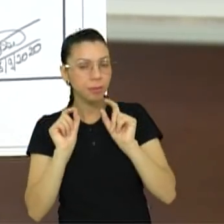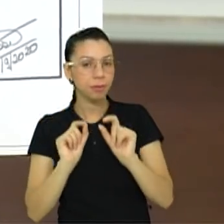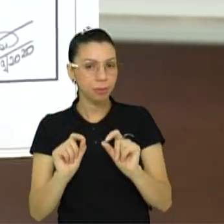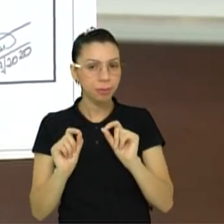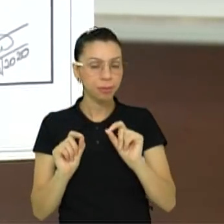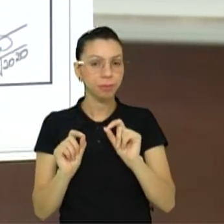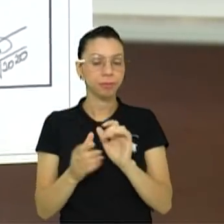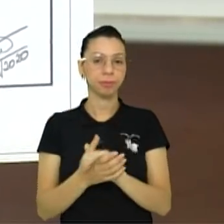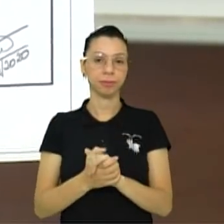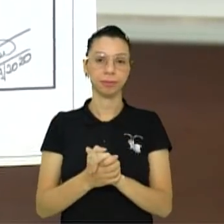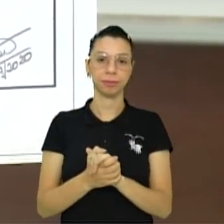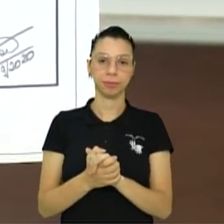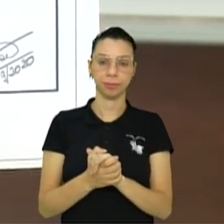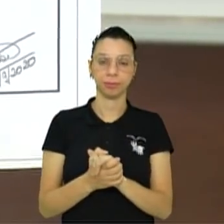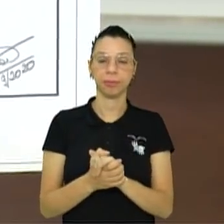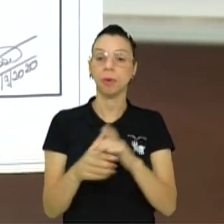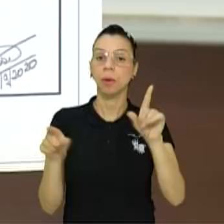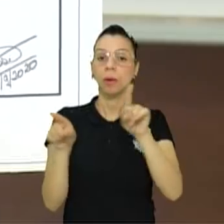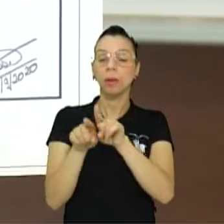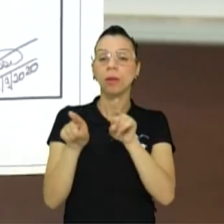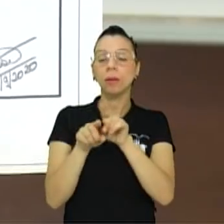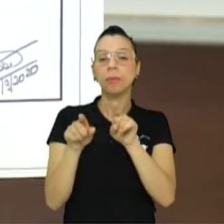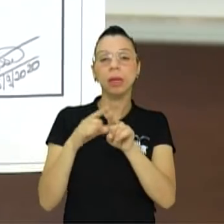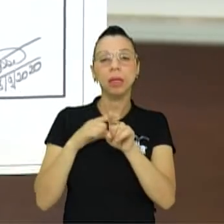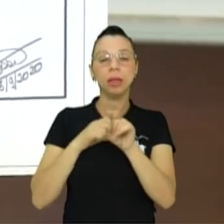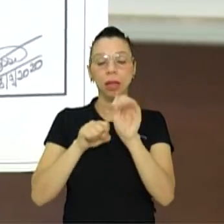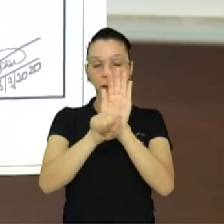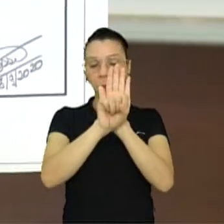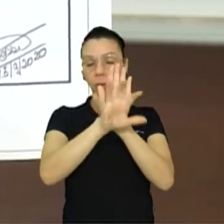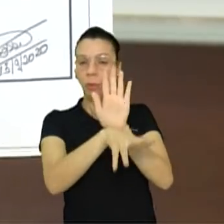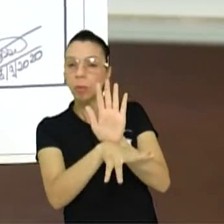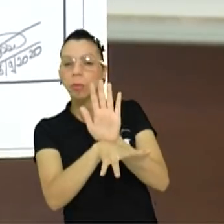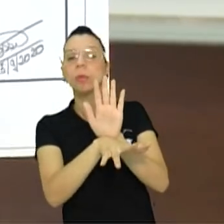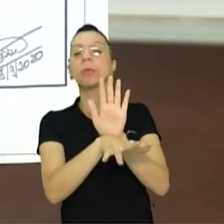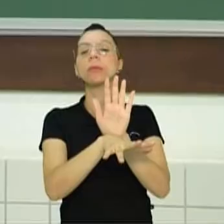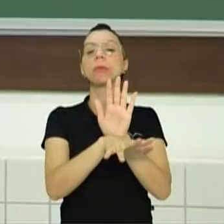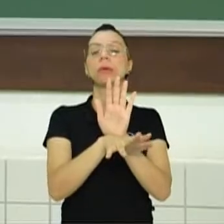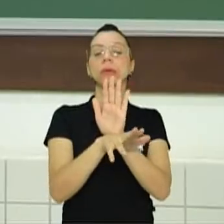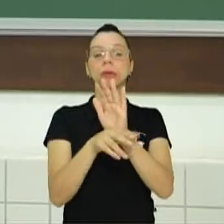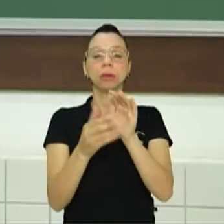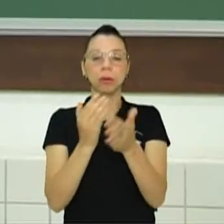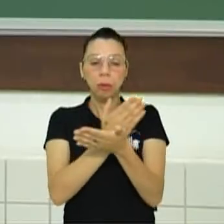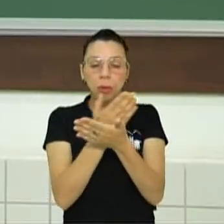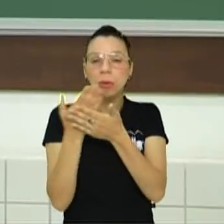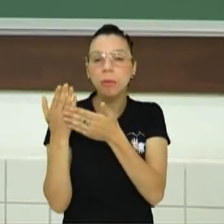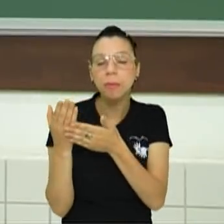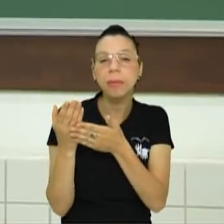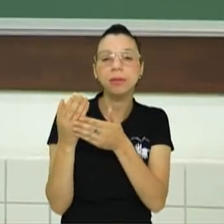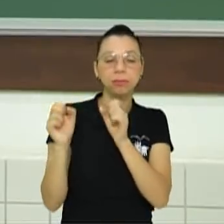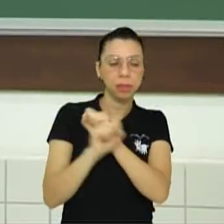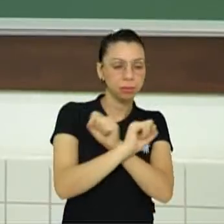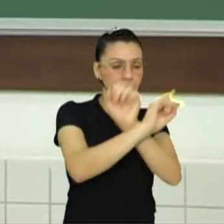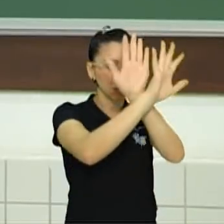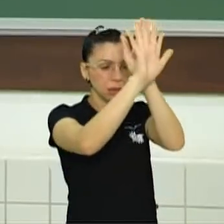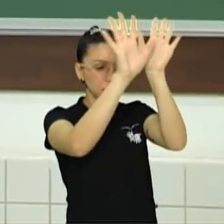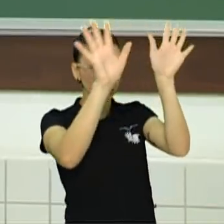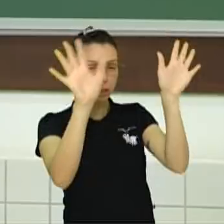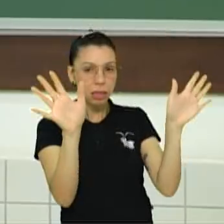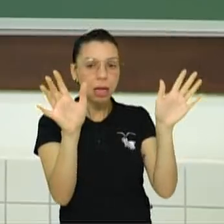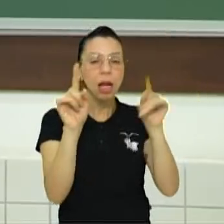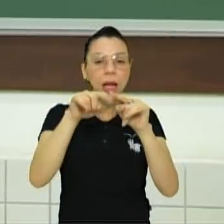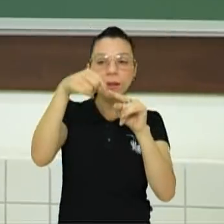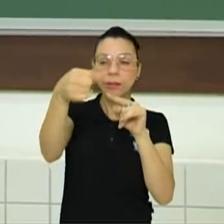Espero as linhas de tom e sombreamento também, né? Começa pelo mais claro, depois você introduz